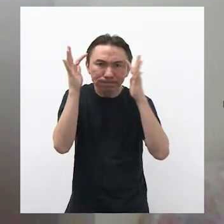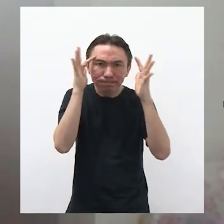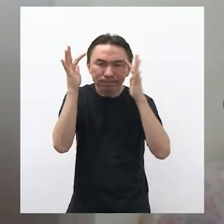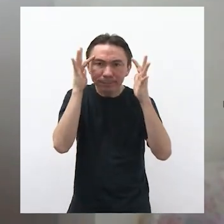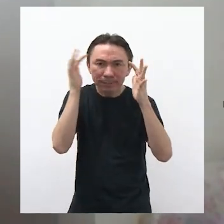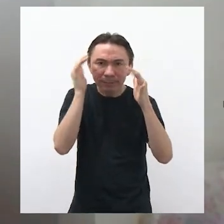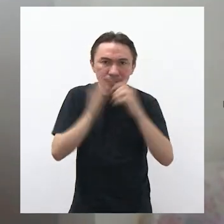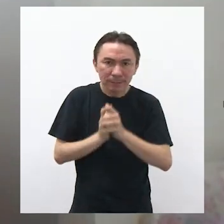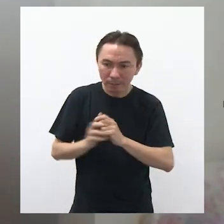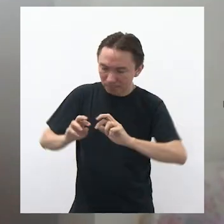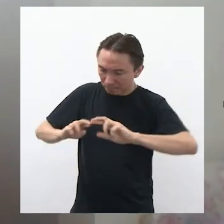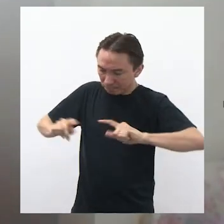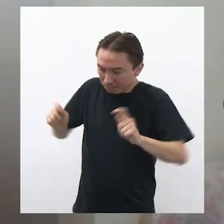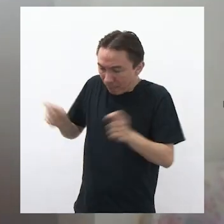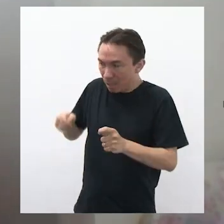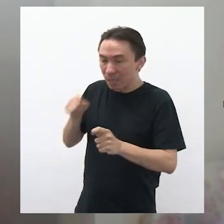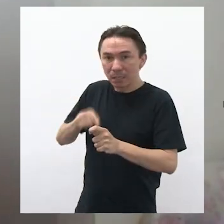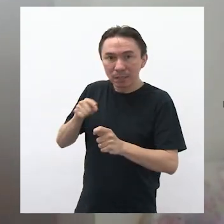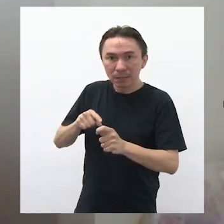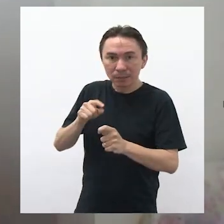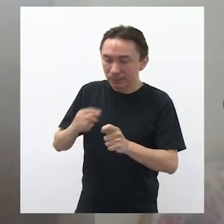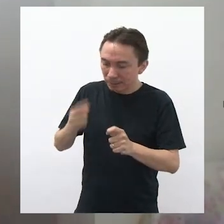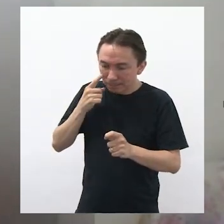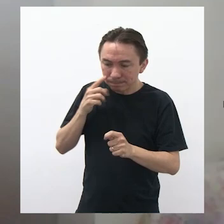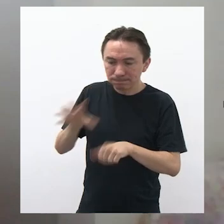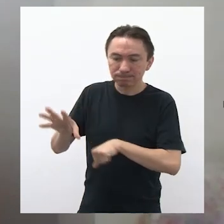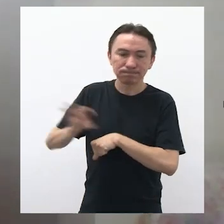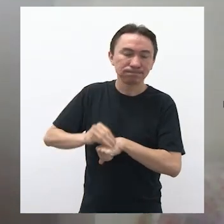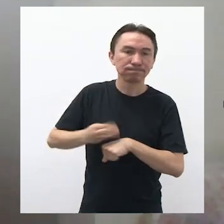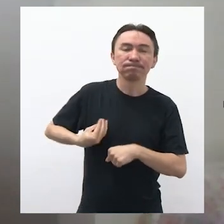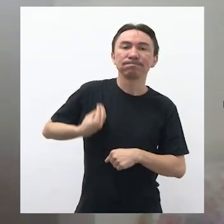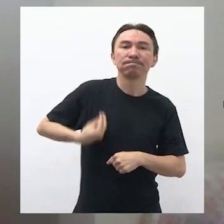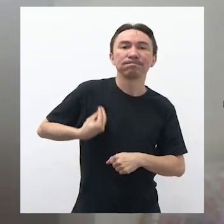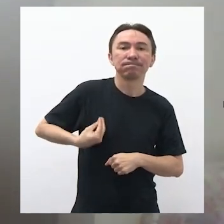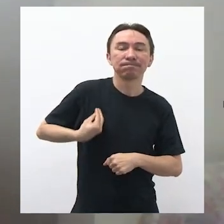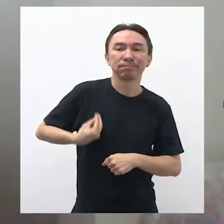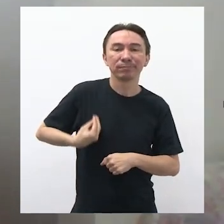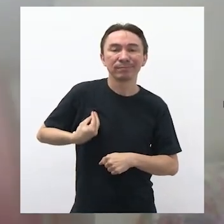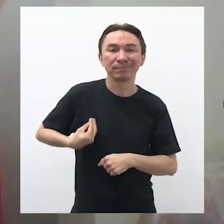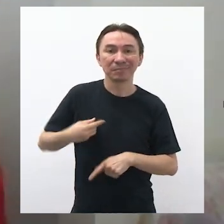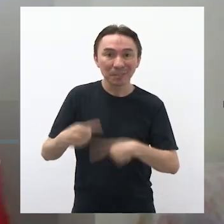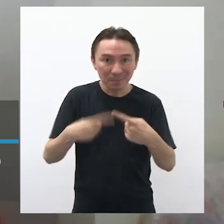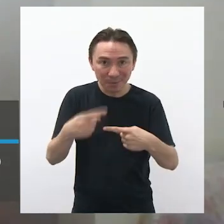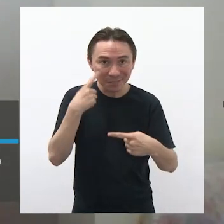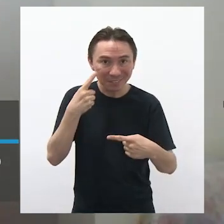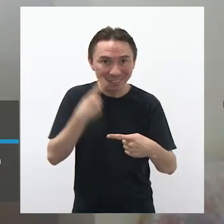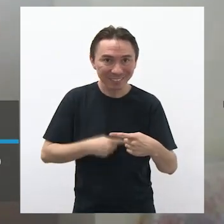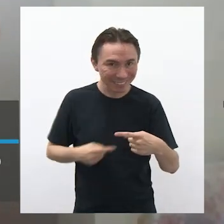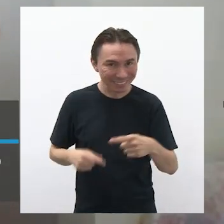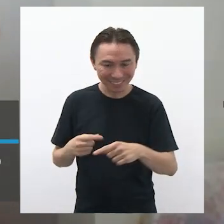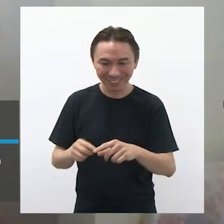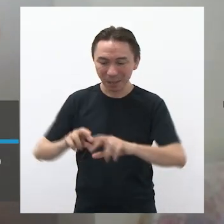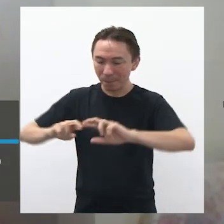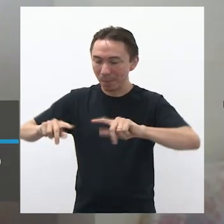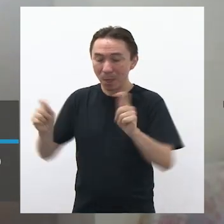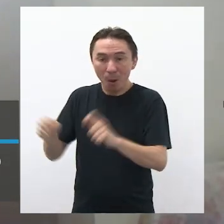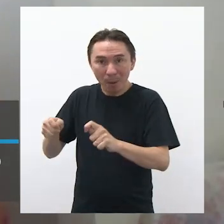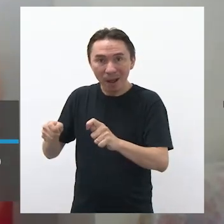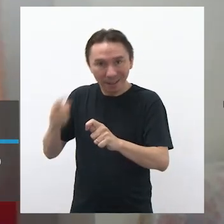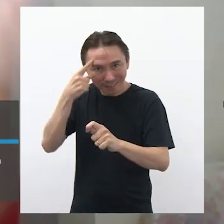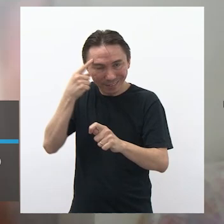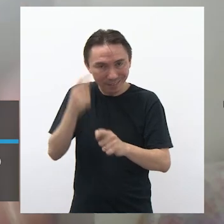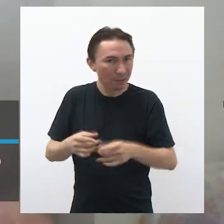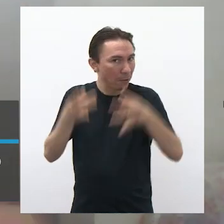de trazer, porque na sequência ali já traz a definição dessa competência que a gente fez a leitura no começo. Então,